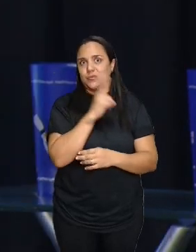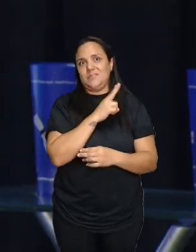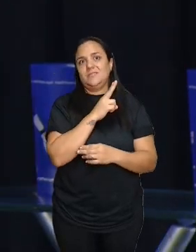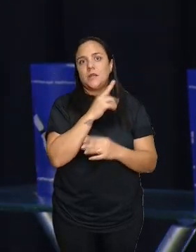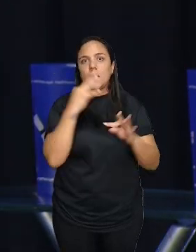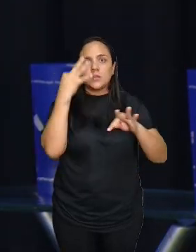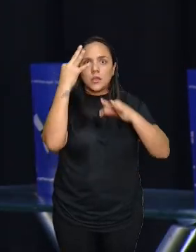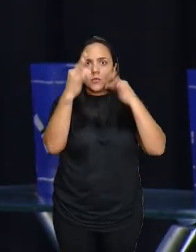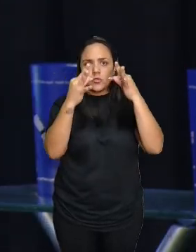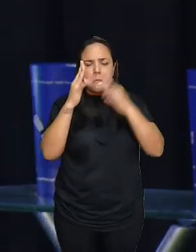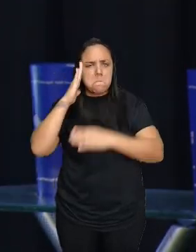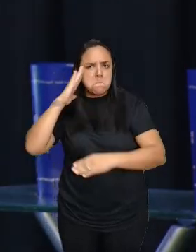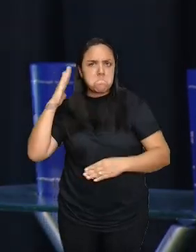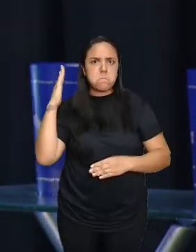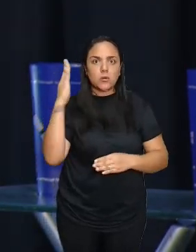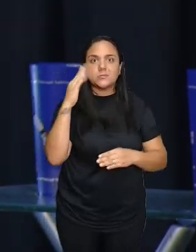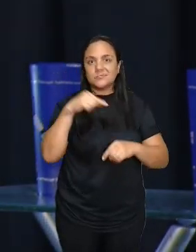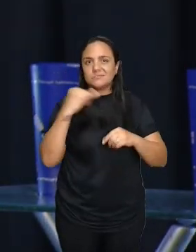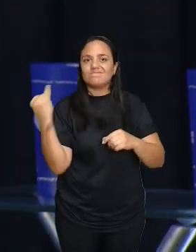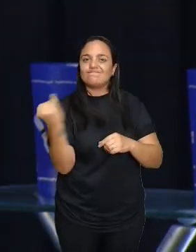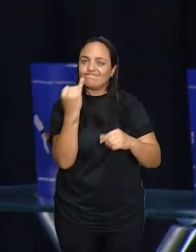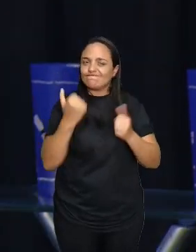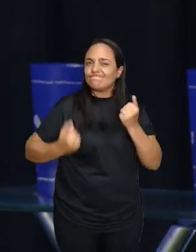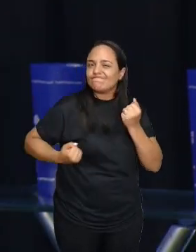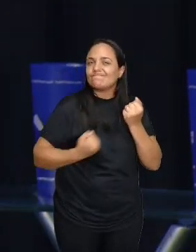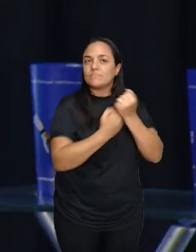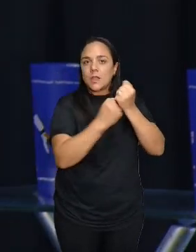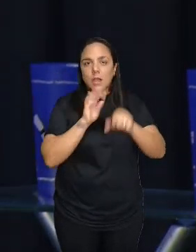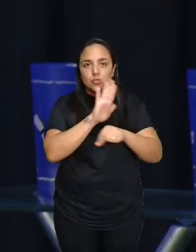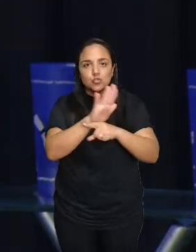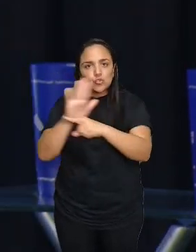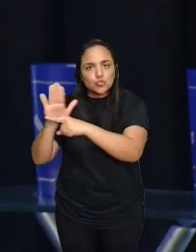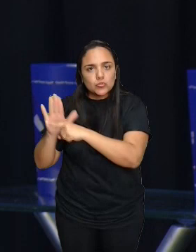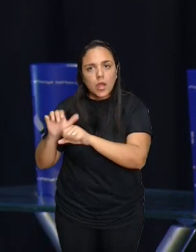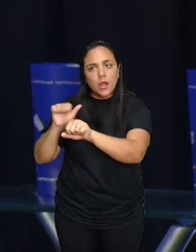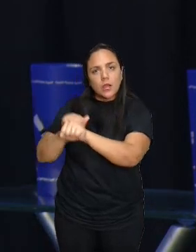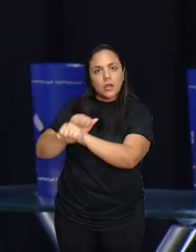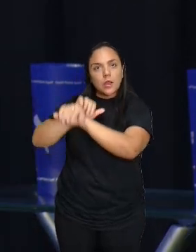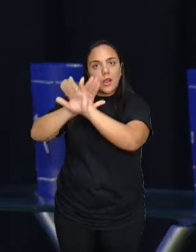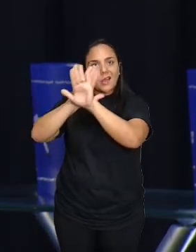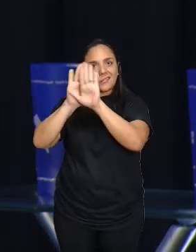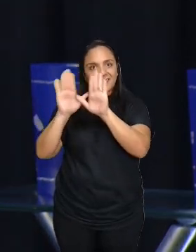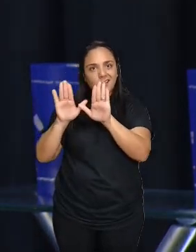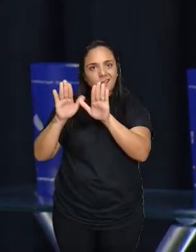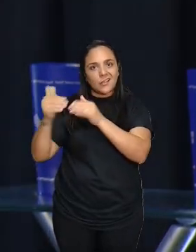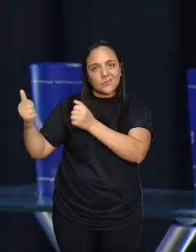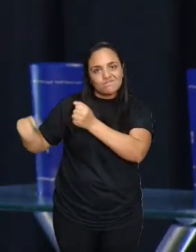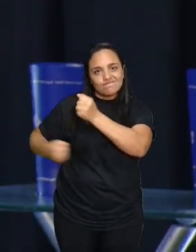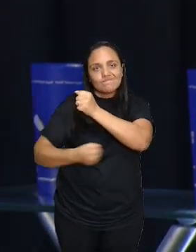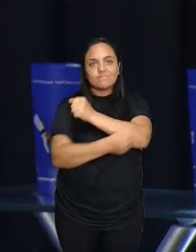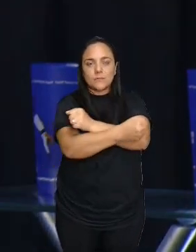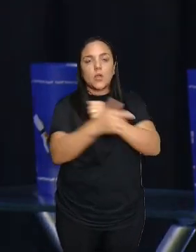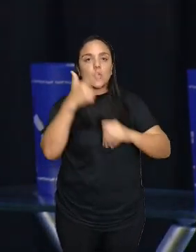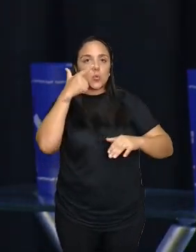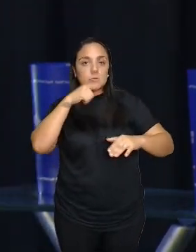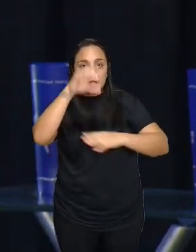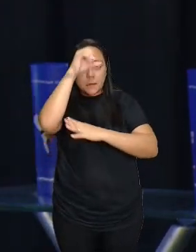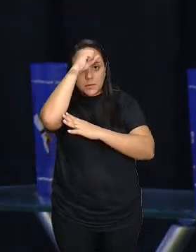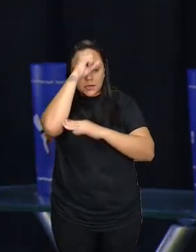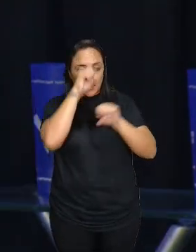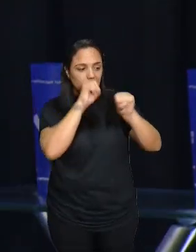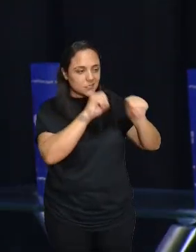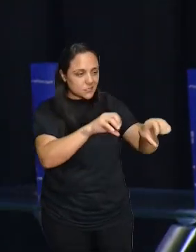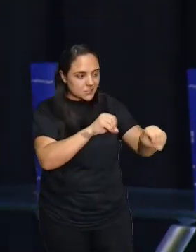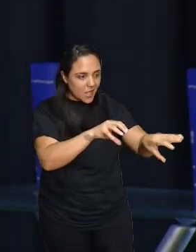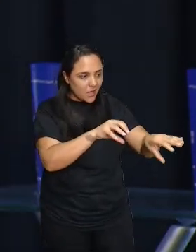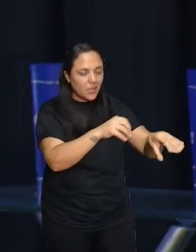fio condutor para você integrar essas pessoas, a partir do momento que elas estejam abertas, né, para isso, para aprender e para ensinar. Mas se